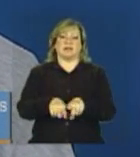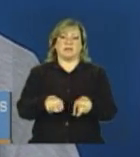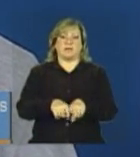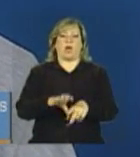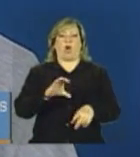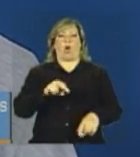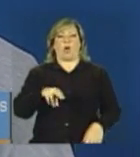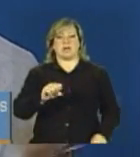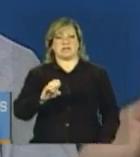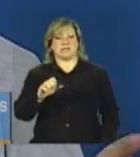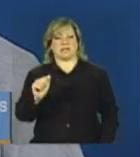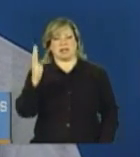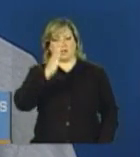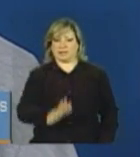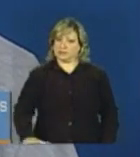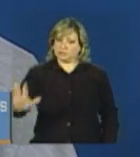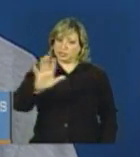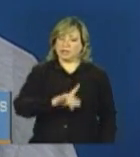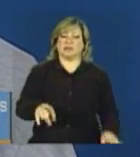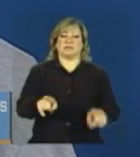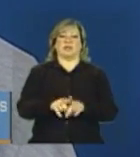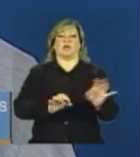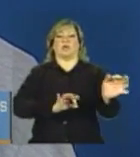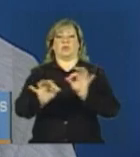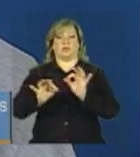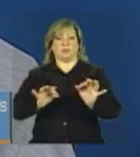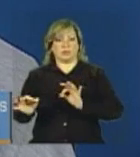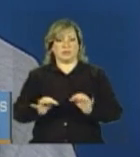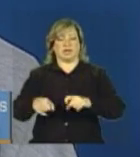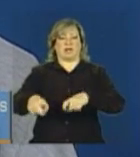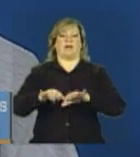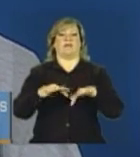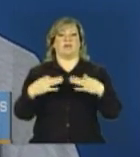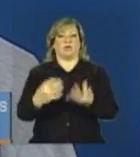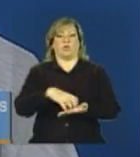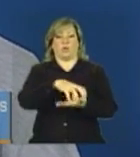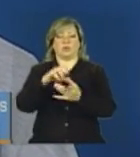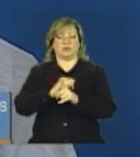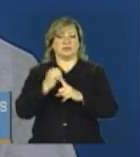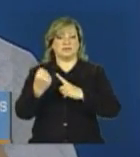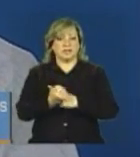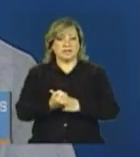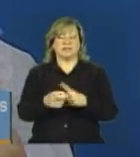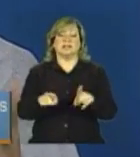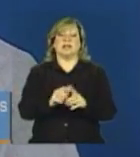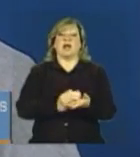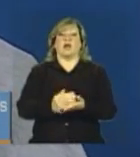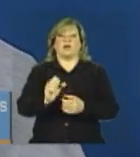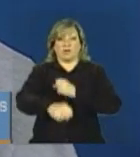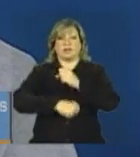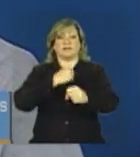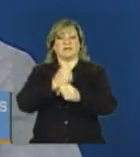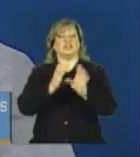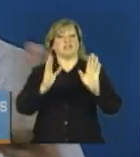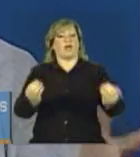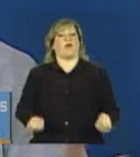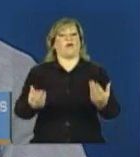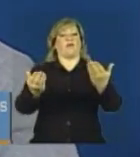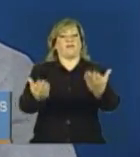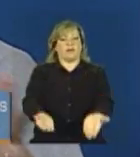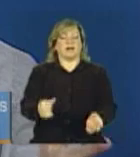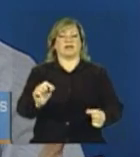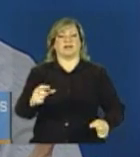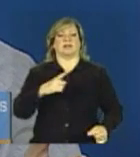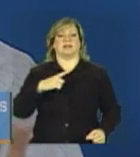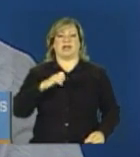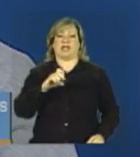Conselho Nacional, com entidades das organizações da agricultura familiar, os movimentos sociais. E a partir do ano que vem já está ofertando via,